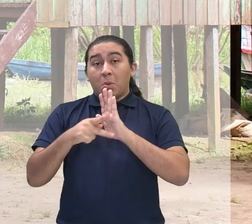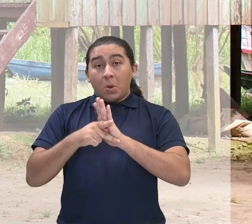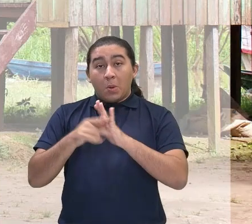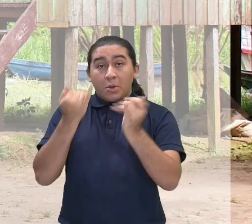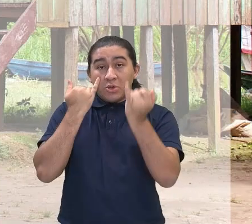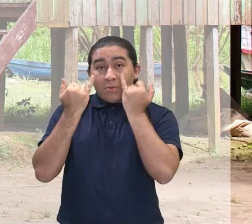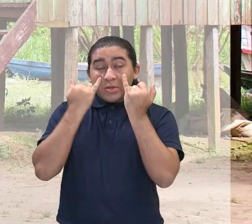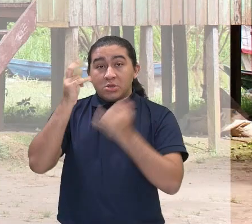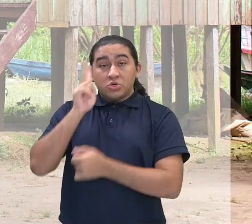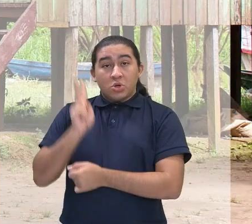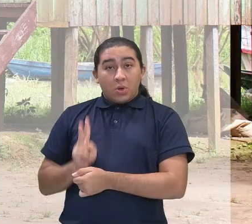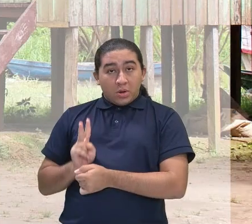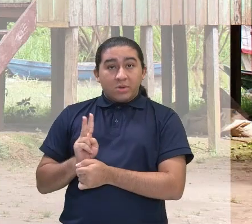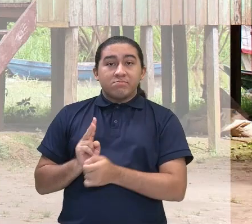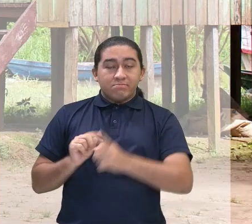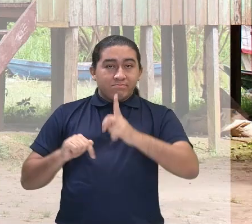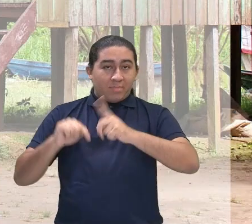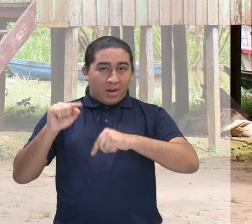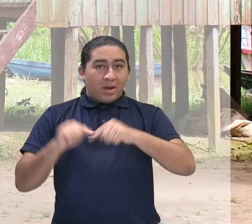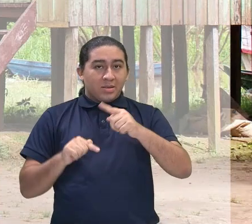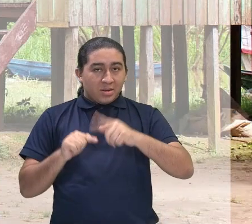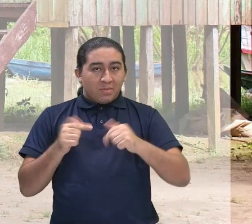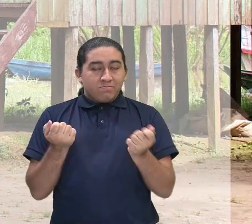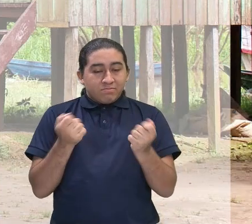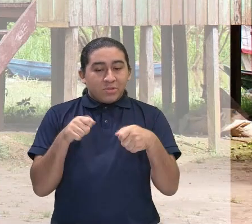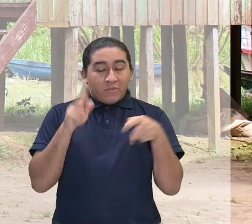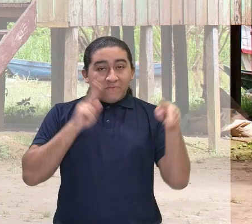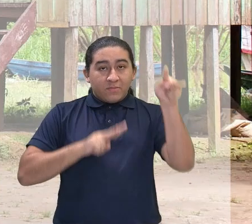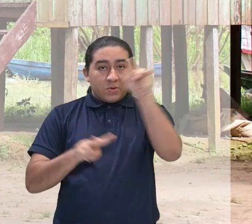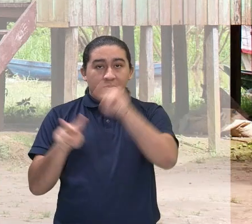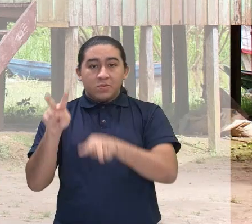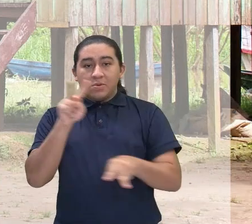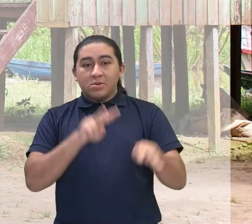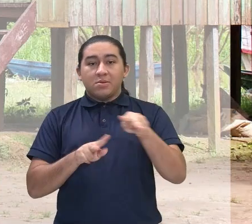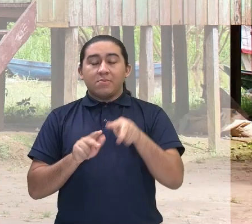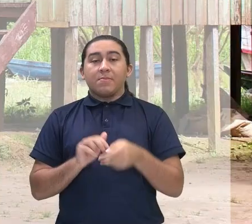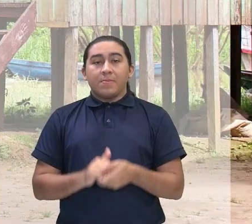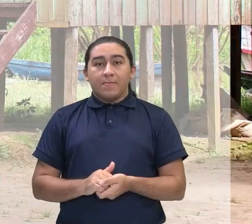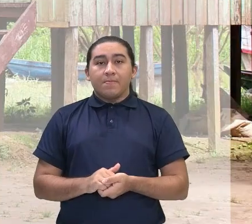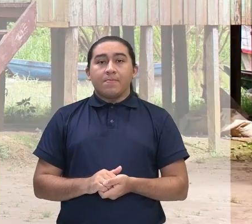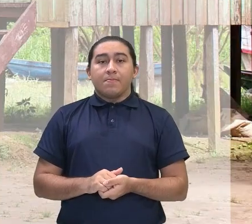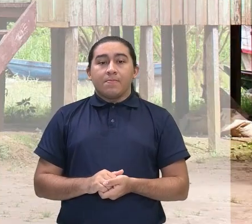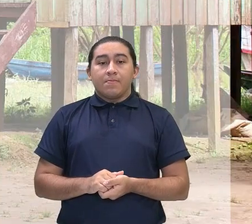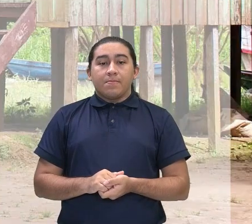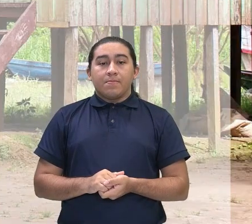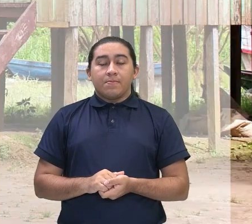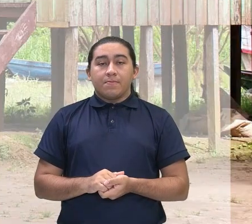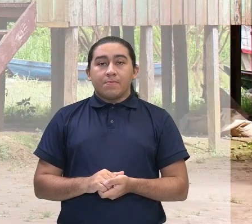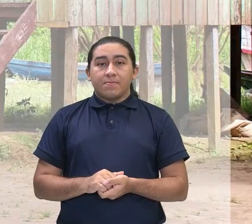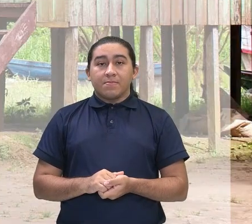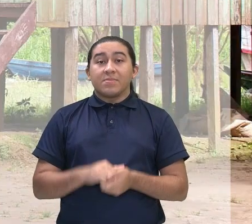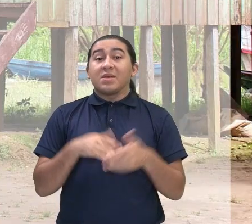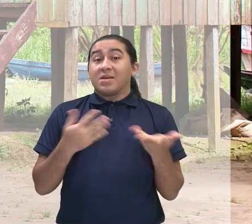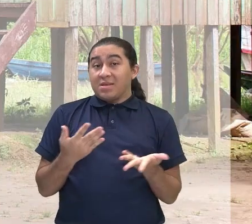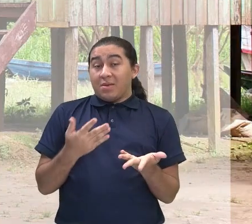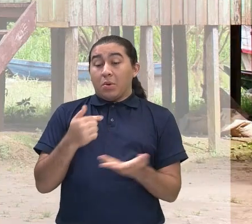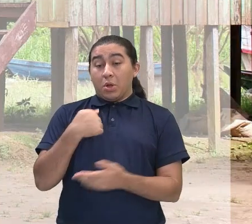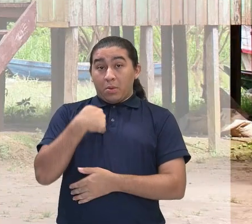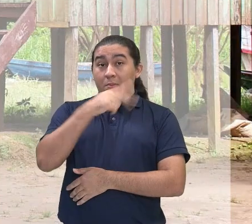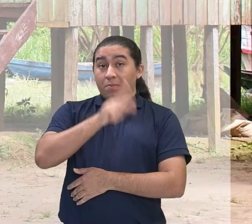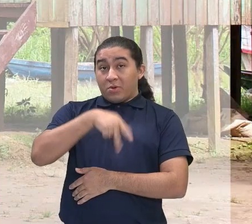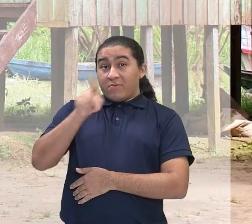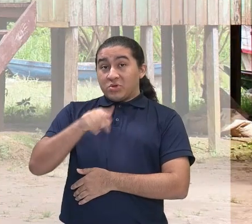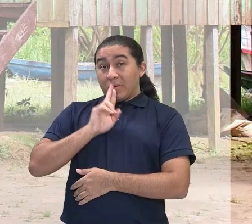histórica material. E aí o professor Ian, né, te diz, sim, querido aluno, você